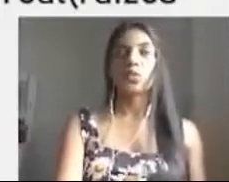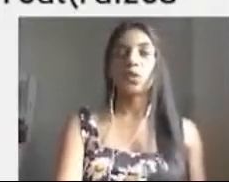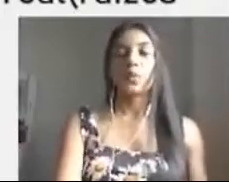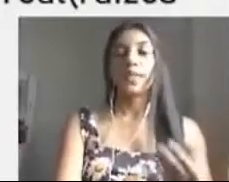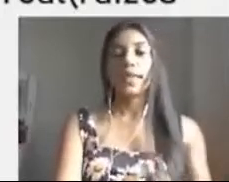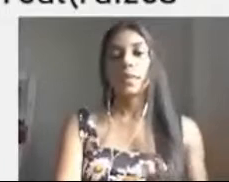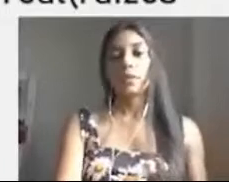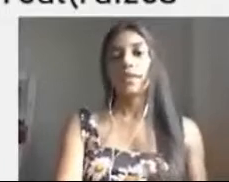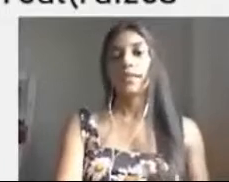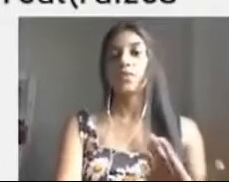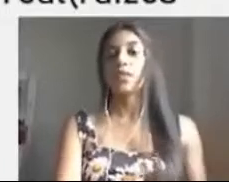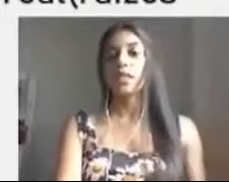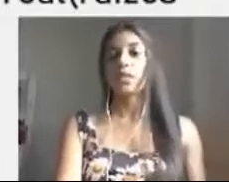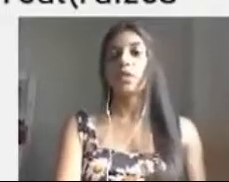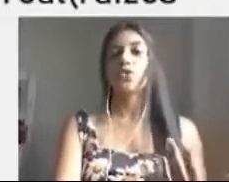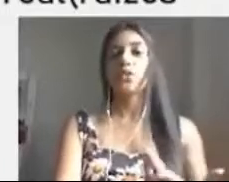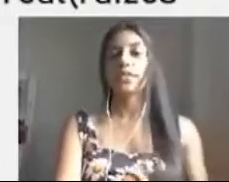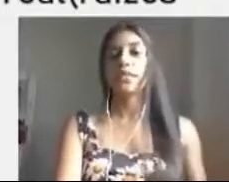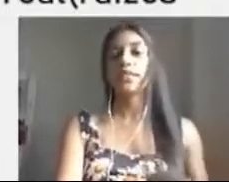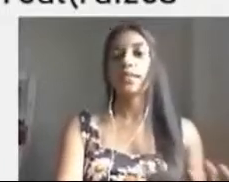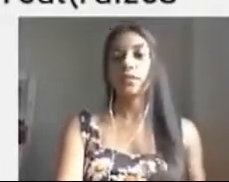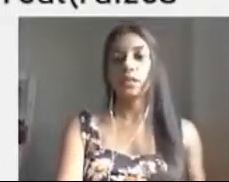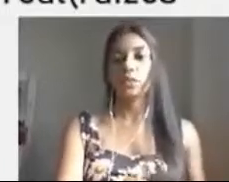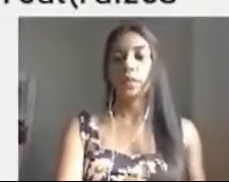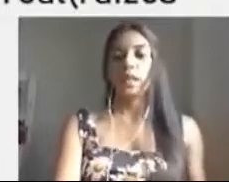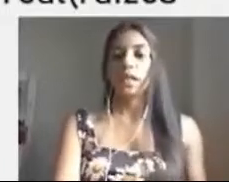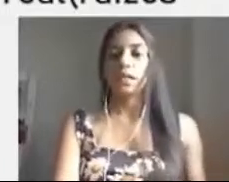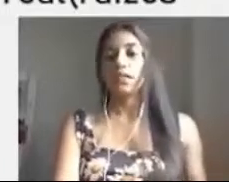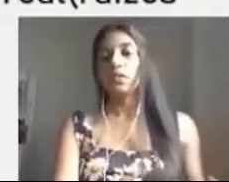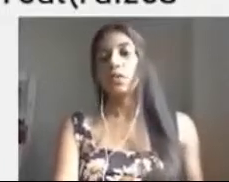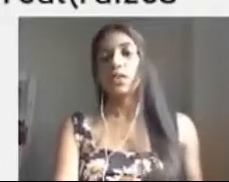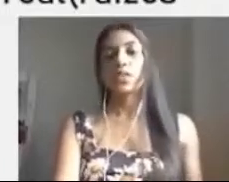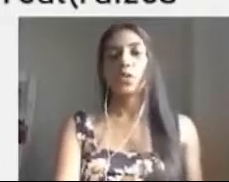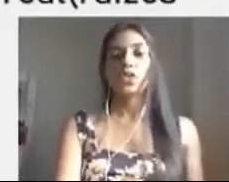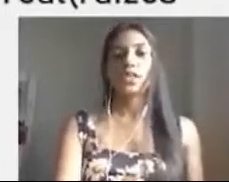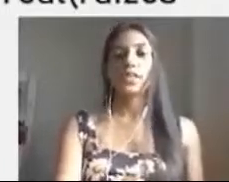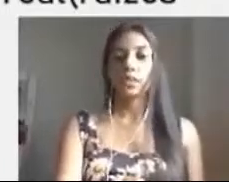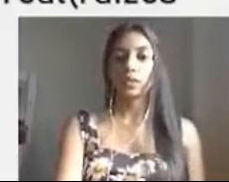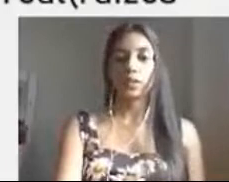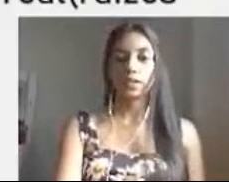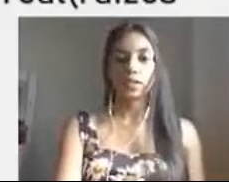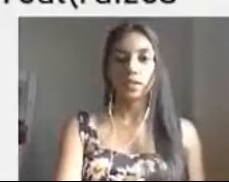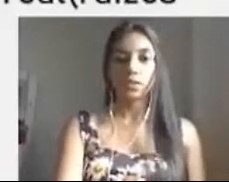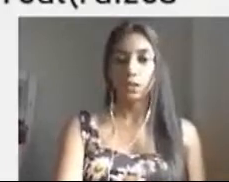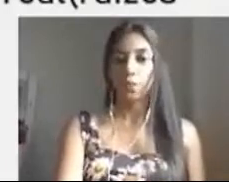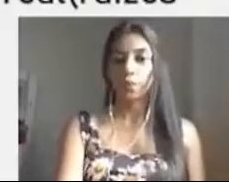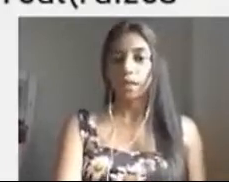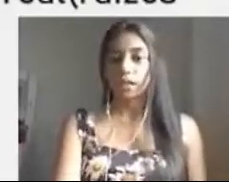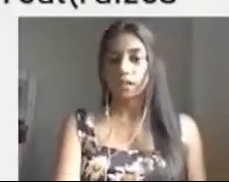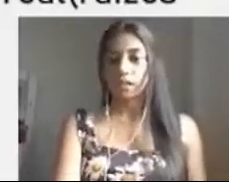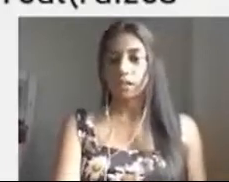fosse uma tendência para o lugar das raízes no infinito, né? Para onde esse lugar das raízes vai tender no infinito. E terceiro seria encontrar o centroide aqui dessa assíntota, que no caso aqui seria